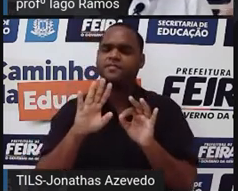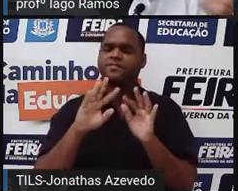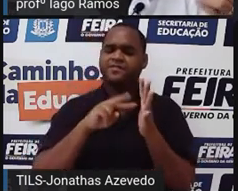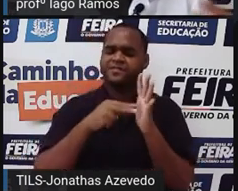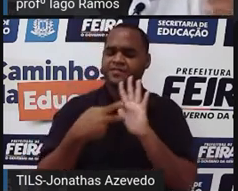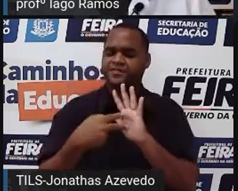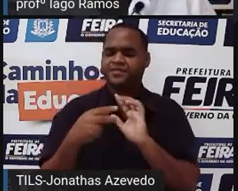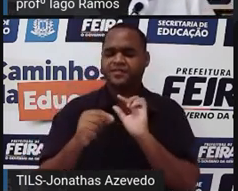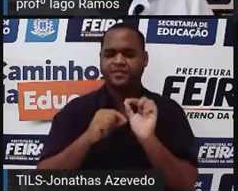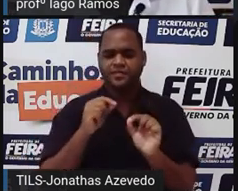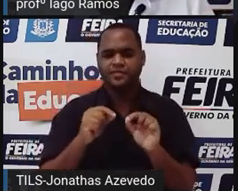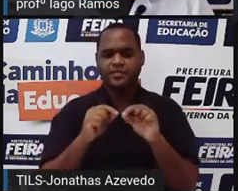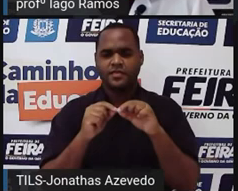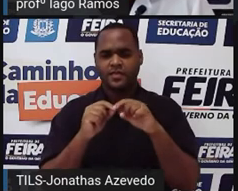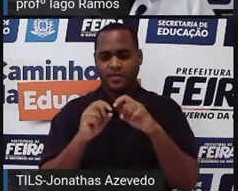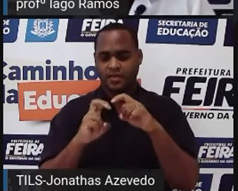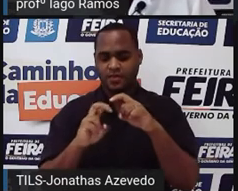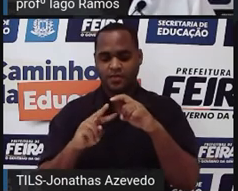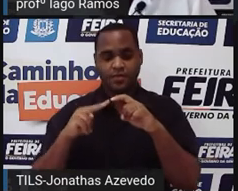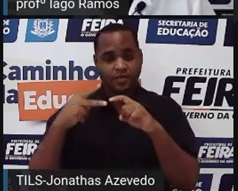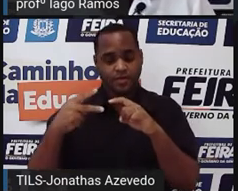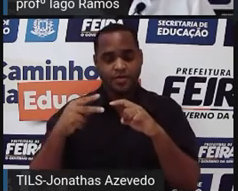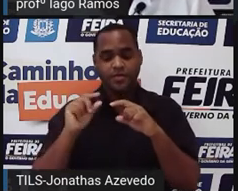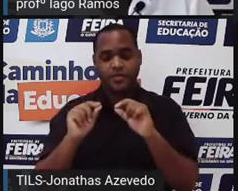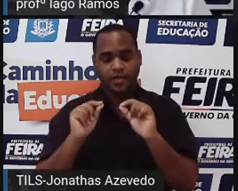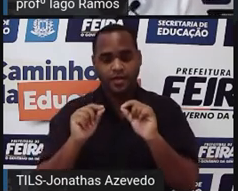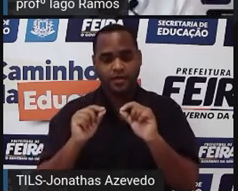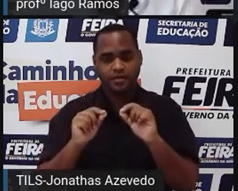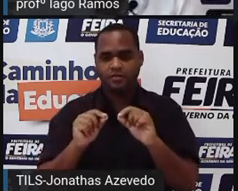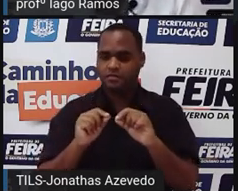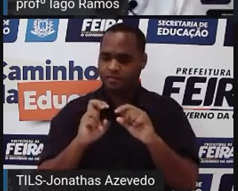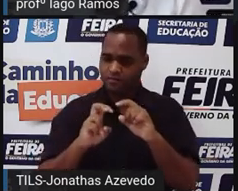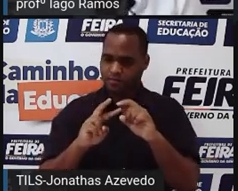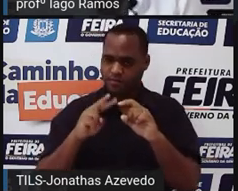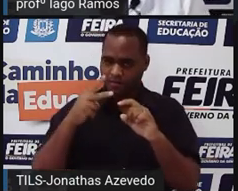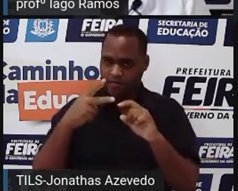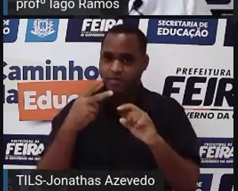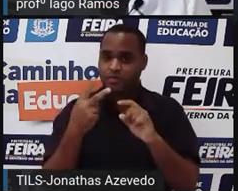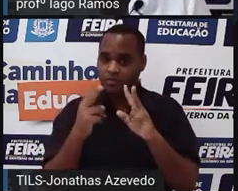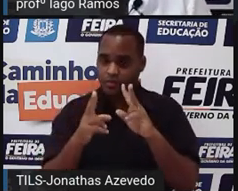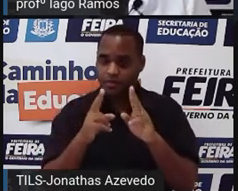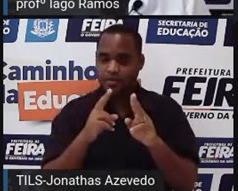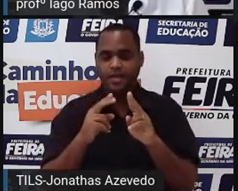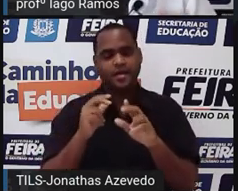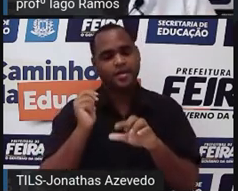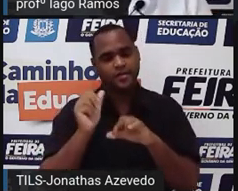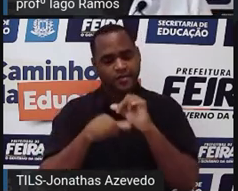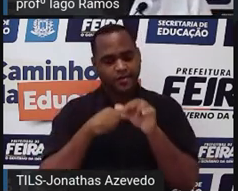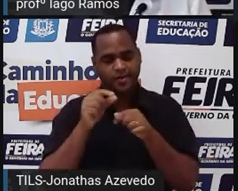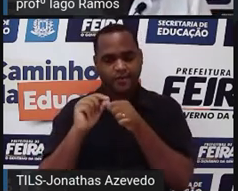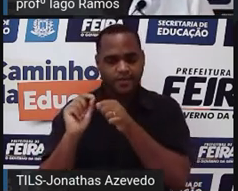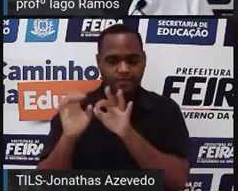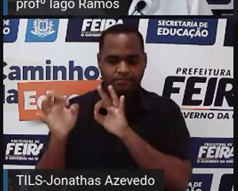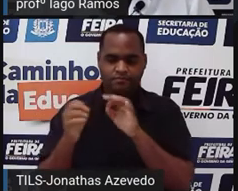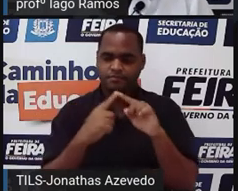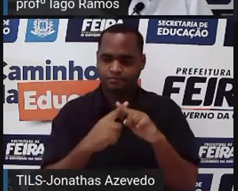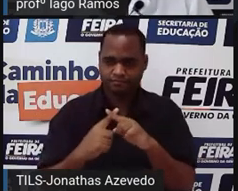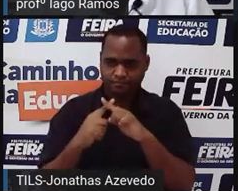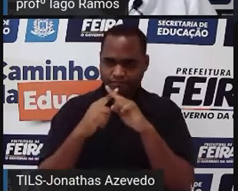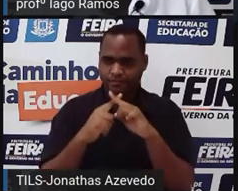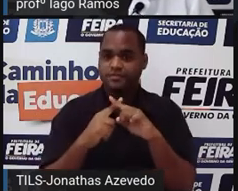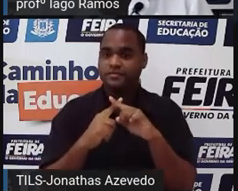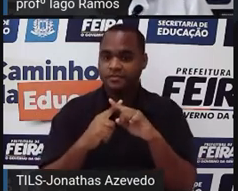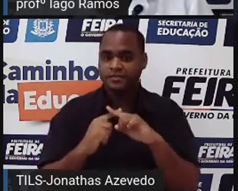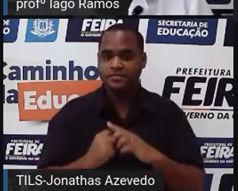lá embaixo 5 elevado a 2? Escrever o 5 duas vezes e fazer uma multiplicação. Então é 5 vezes